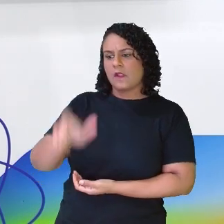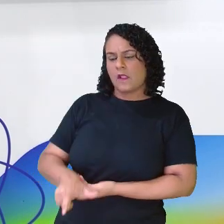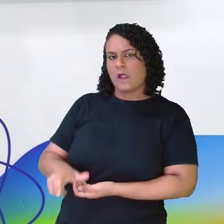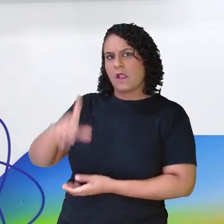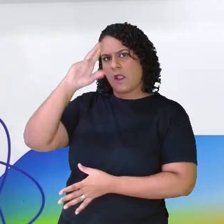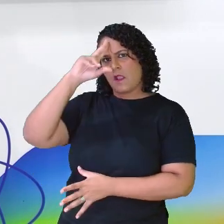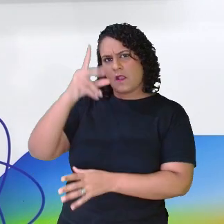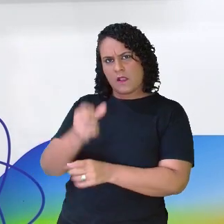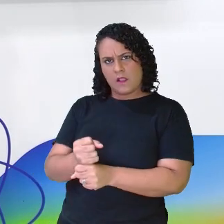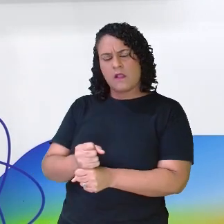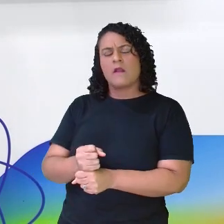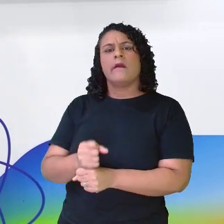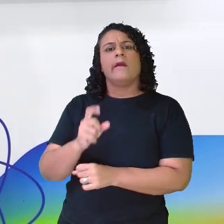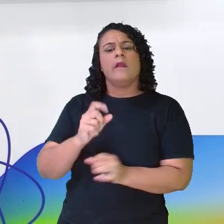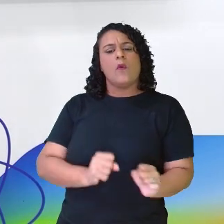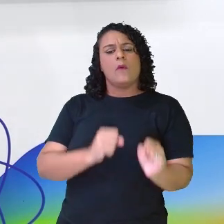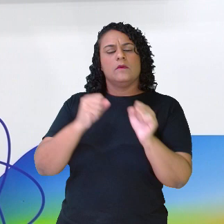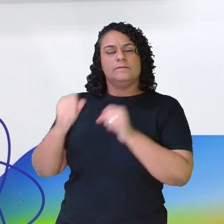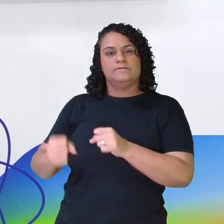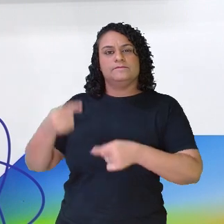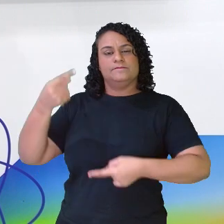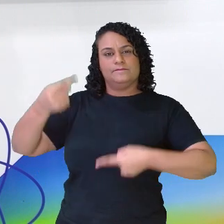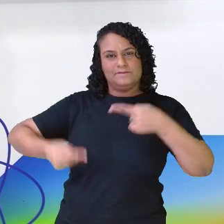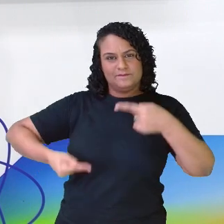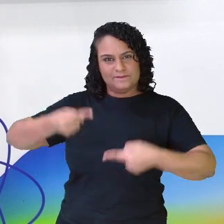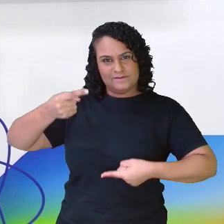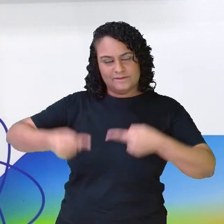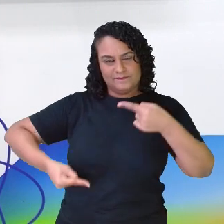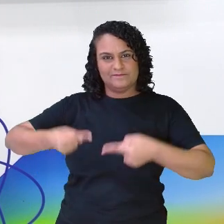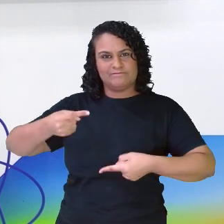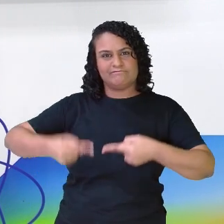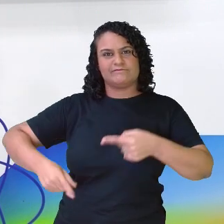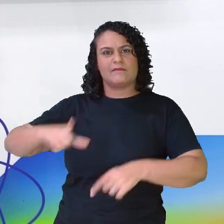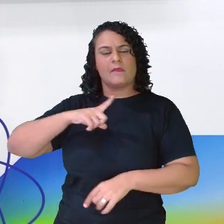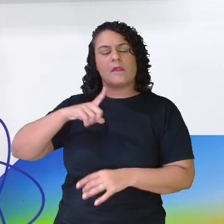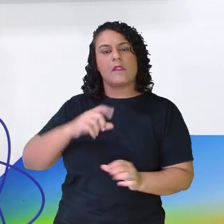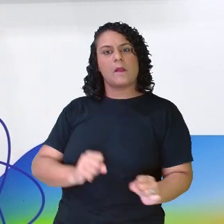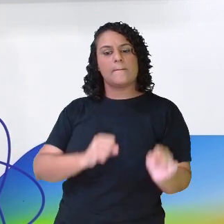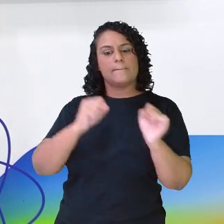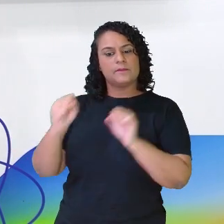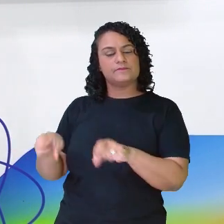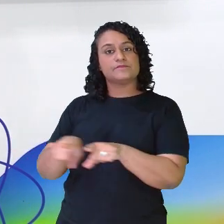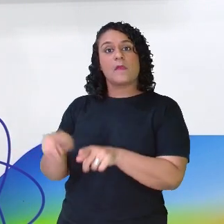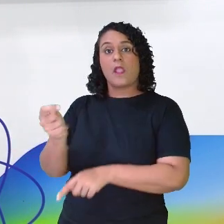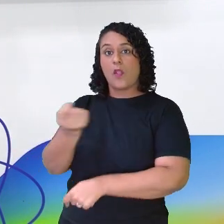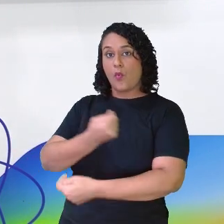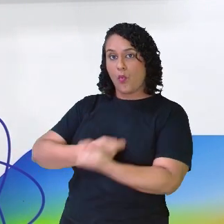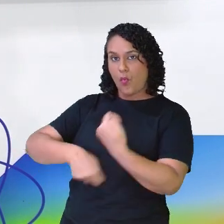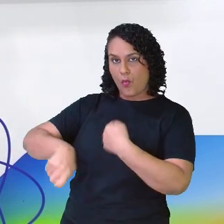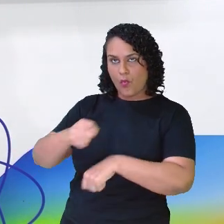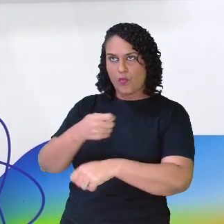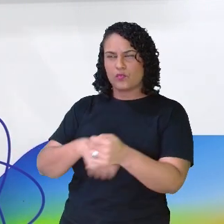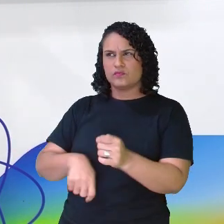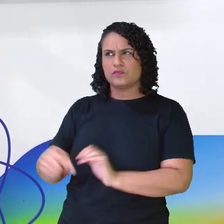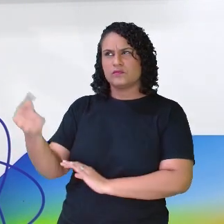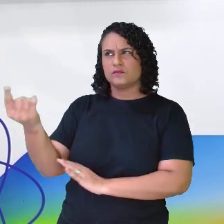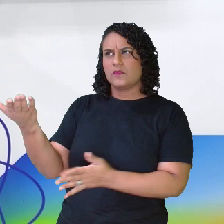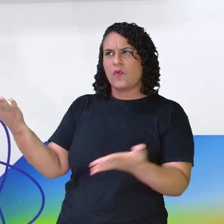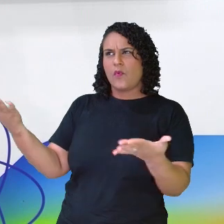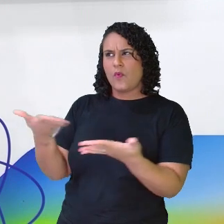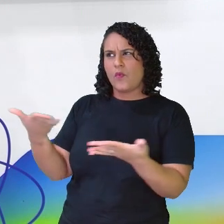era aquele que tinha poder político, era aquele que tinha poder, principalmente também aquisitivo. Hoje, se a gente pensa, nós